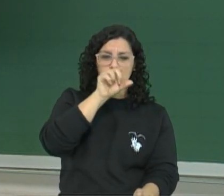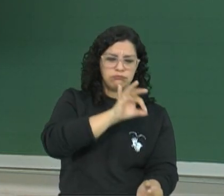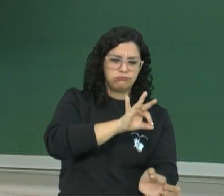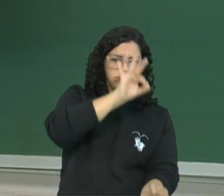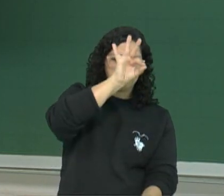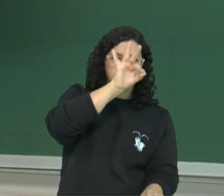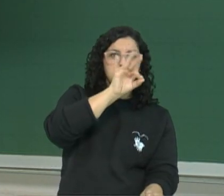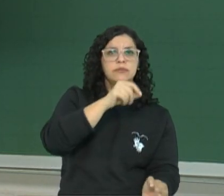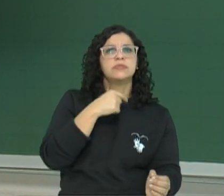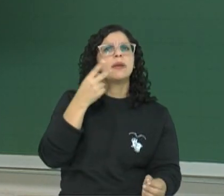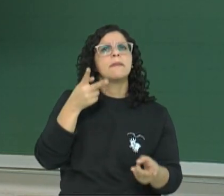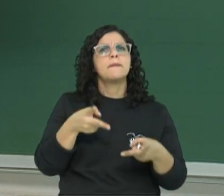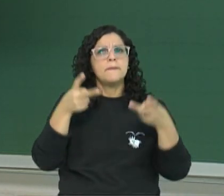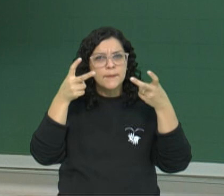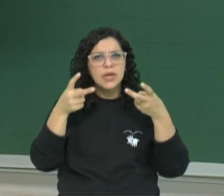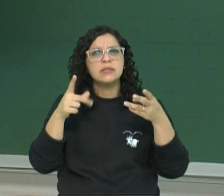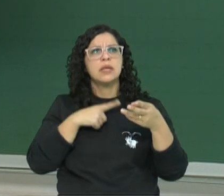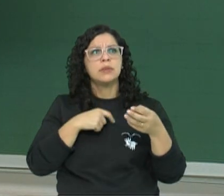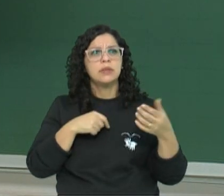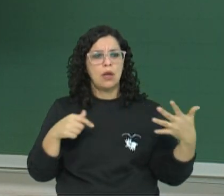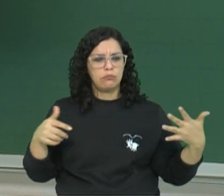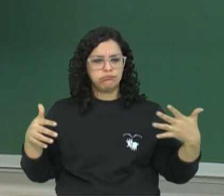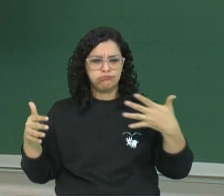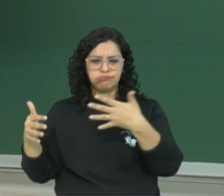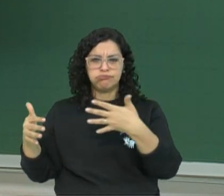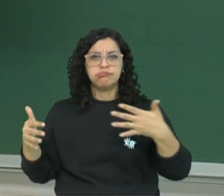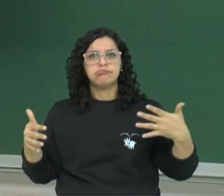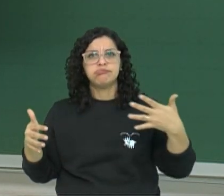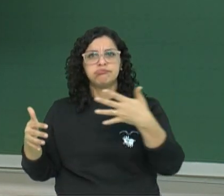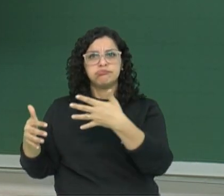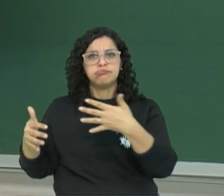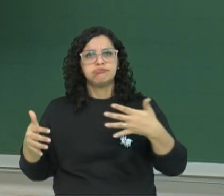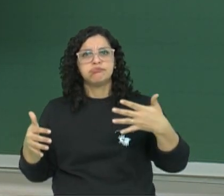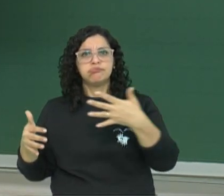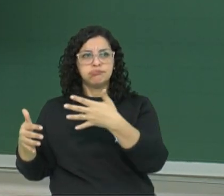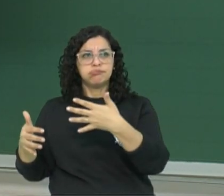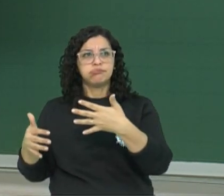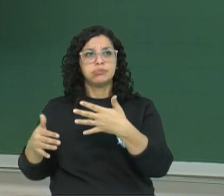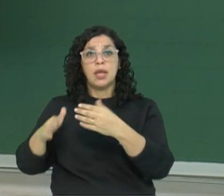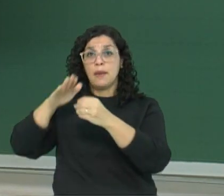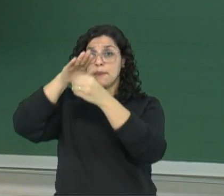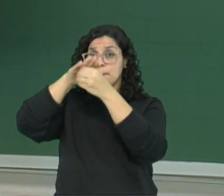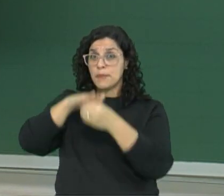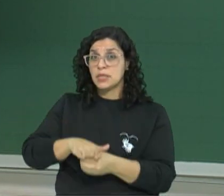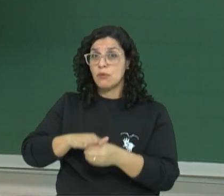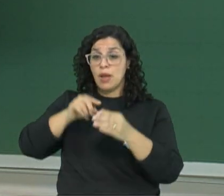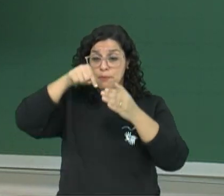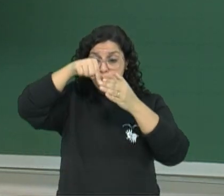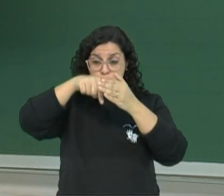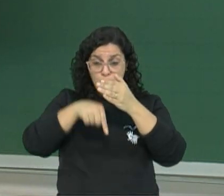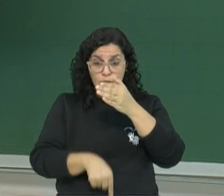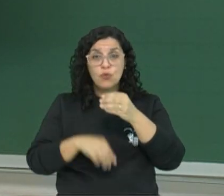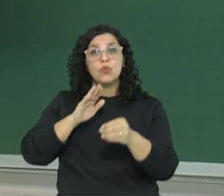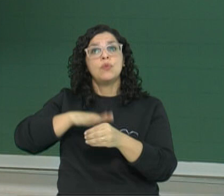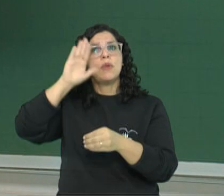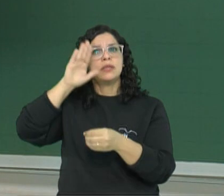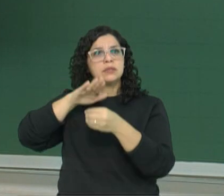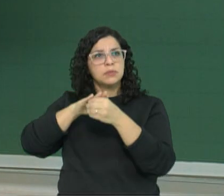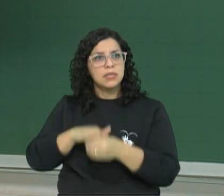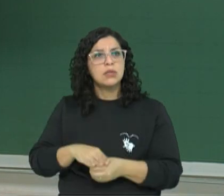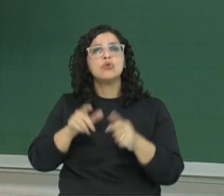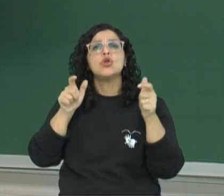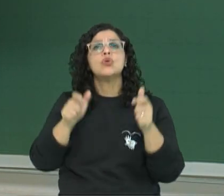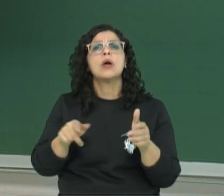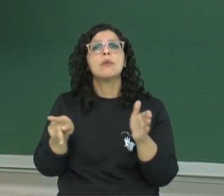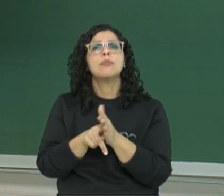aqui, e você percebe que a pressão ela vai aumentando com a profundidade, certo? Você vai perceber que vai existir um certo centro de massa